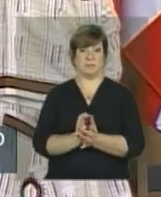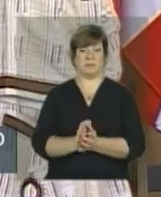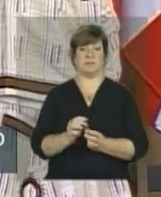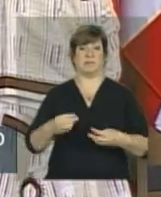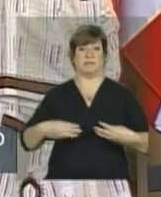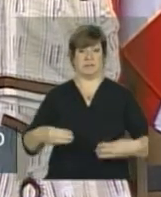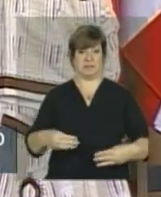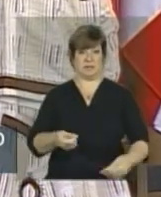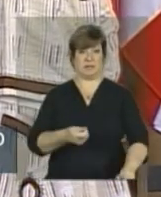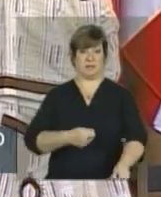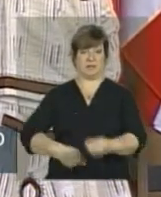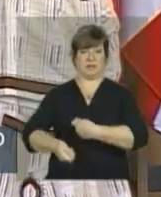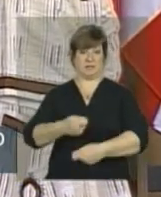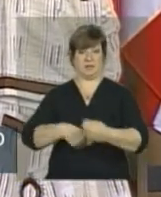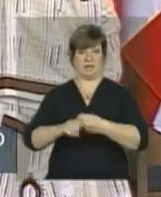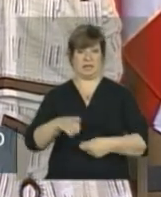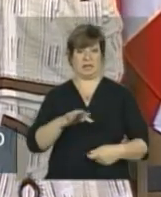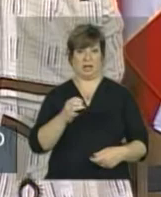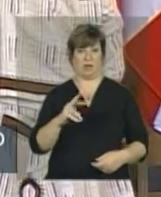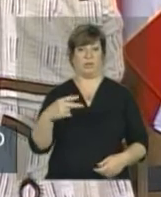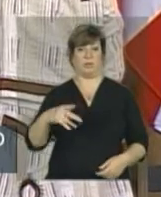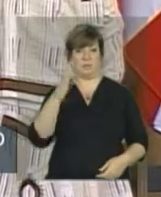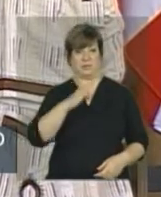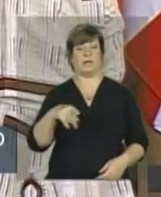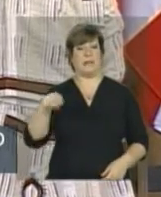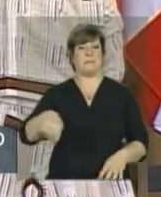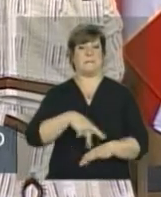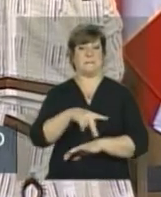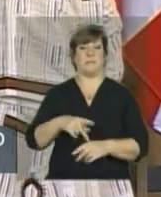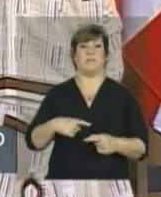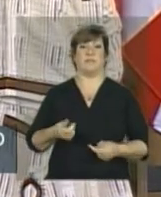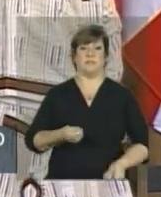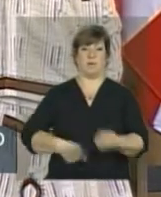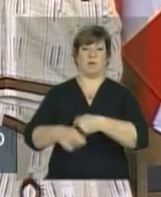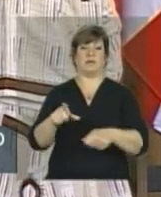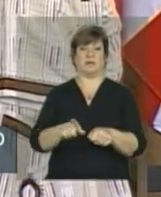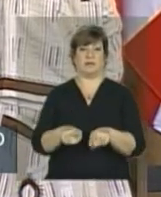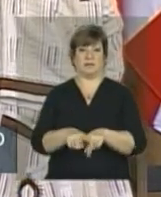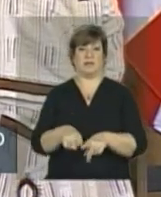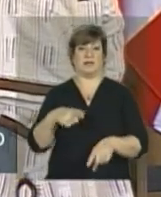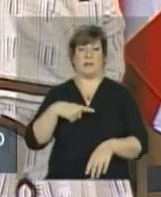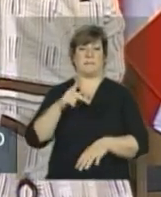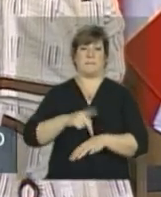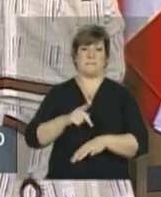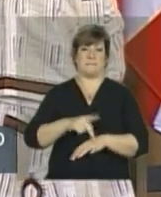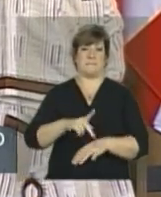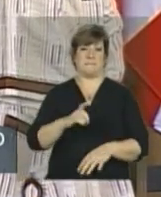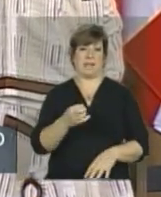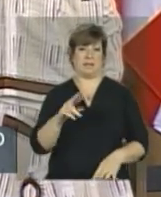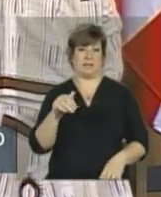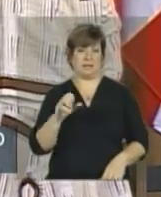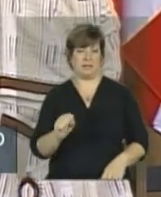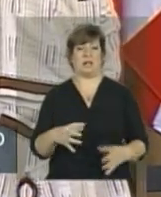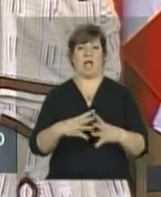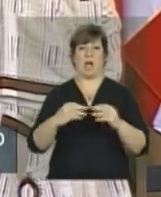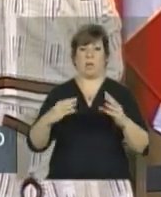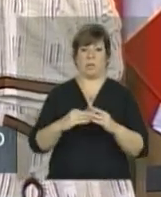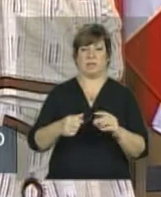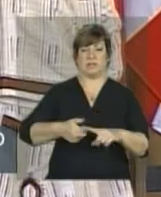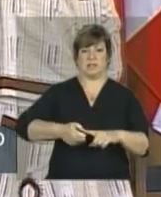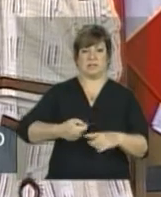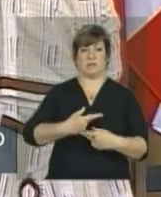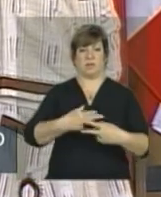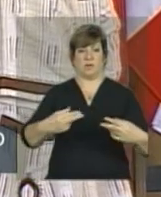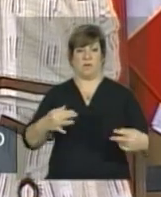exporta principalmente pérolas, pedras preciosas, semipreciosas, algodão, sementes e frutos